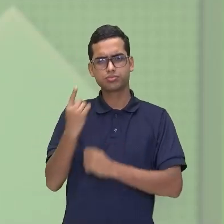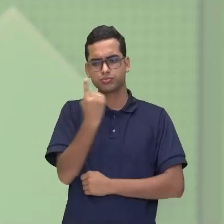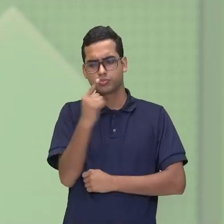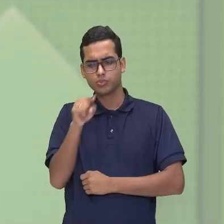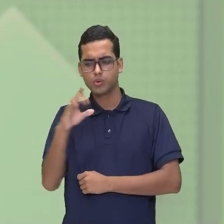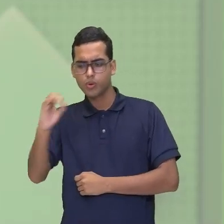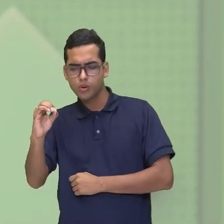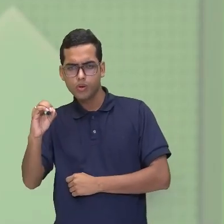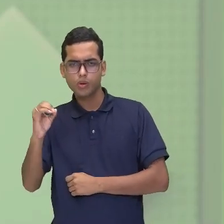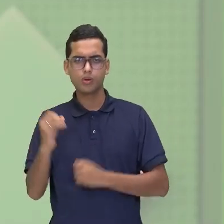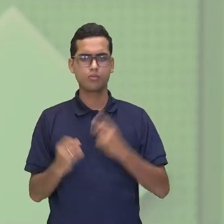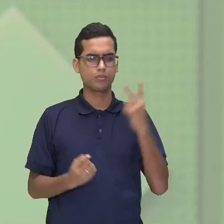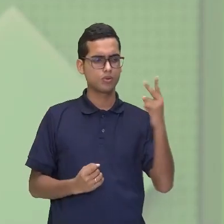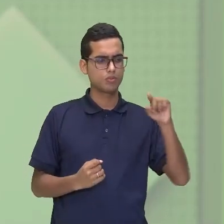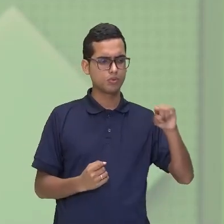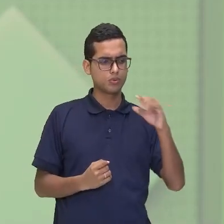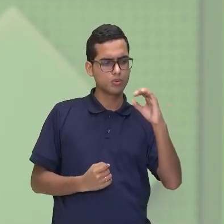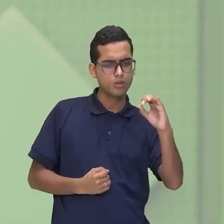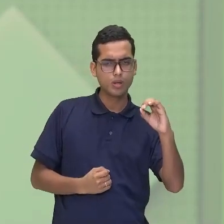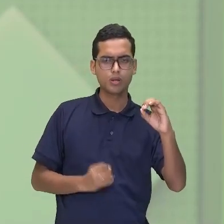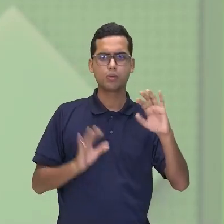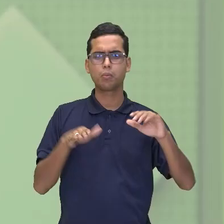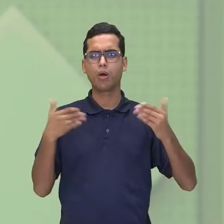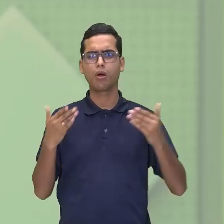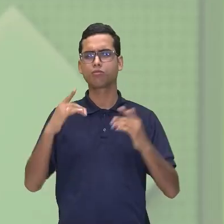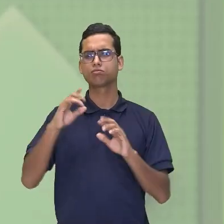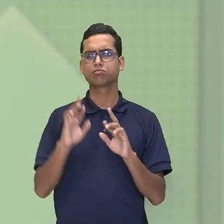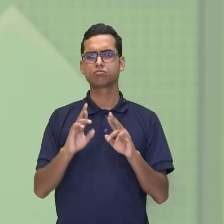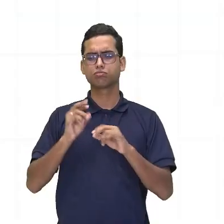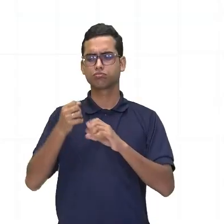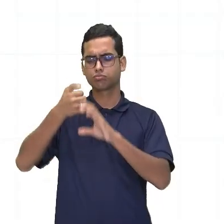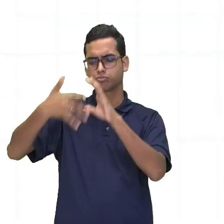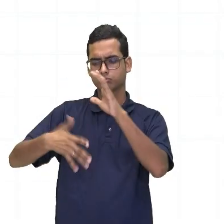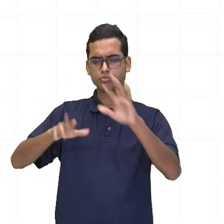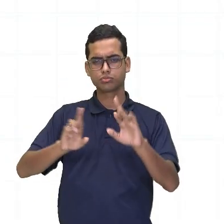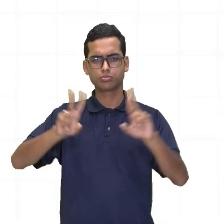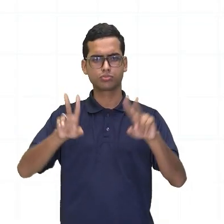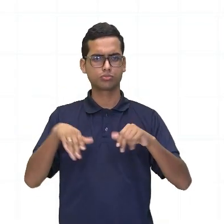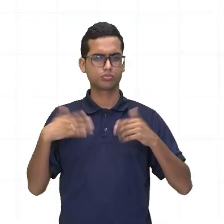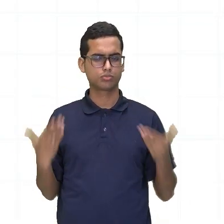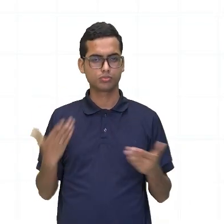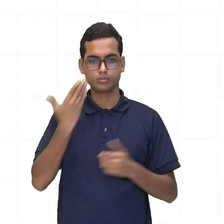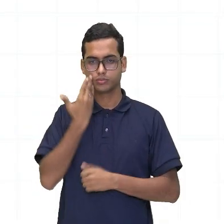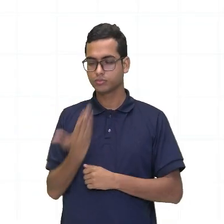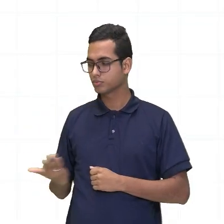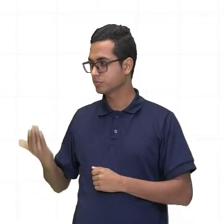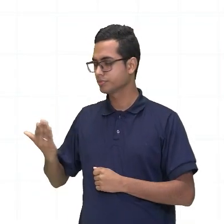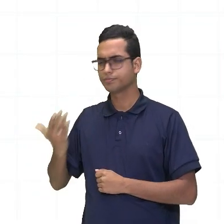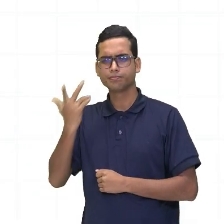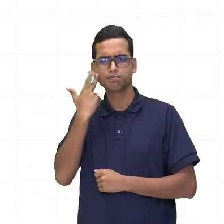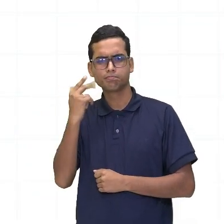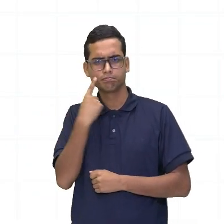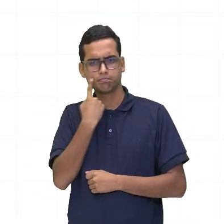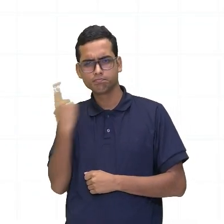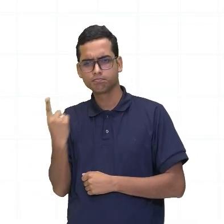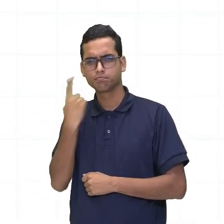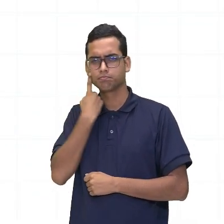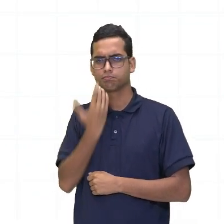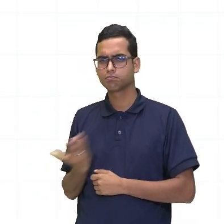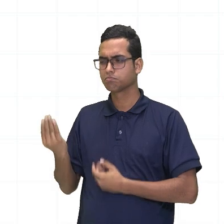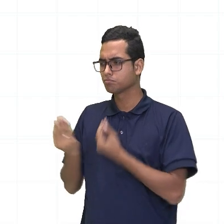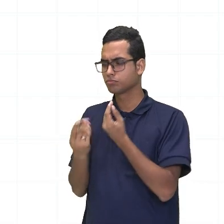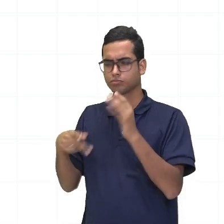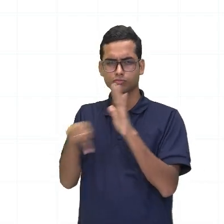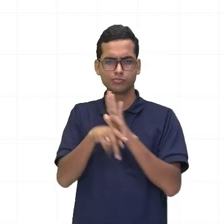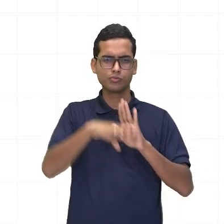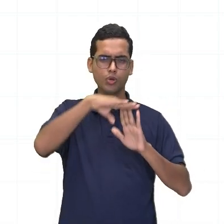motor 2.0? Então, vamos entender aí sobre isso. É muito comum a gente ver nessa